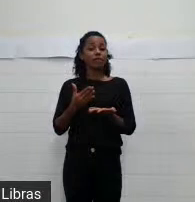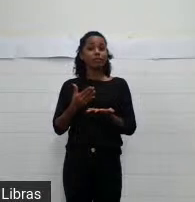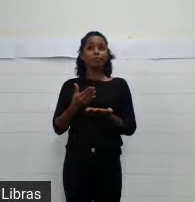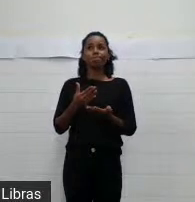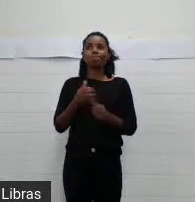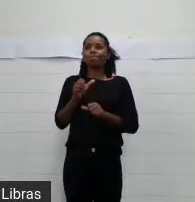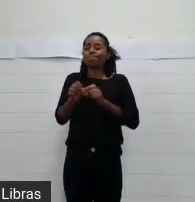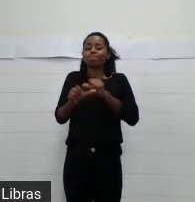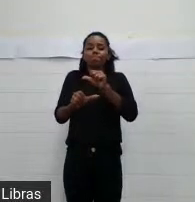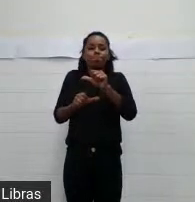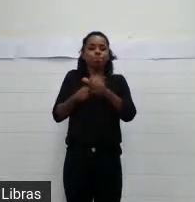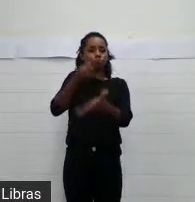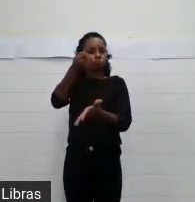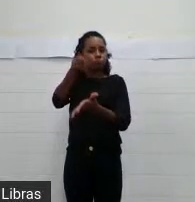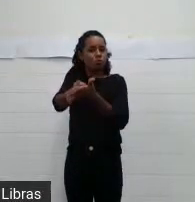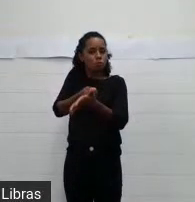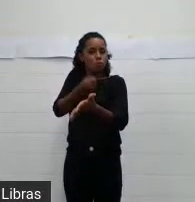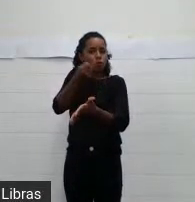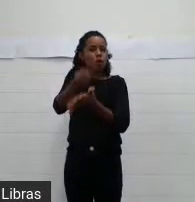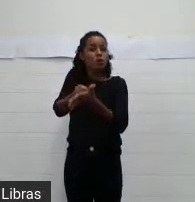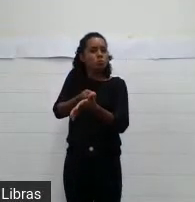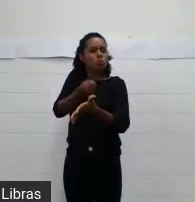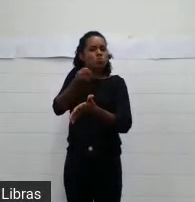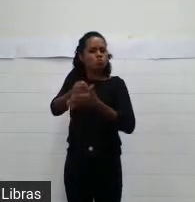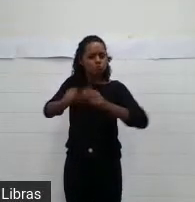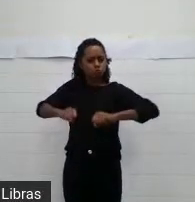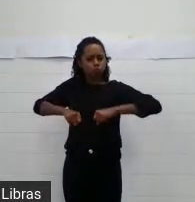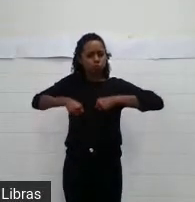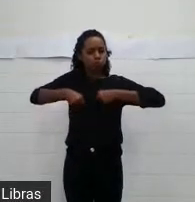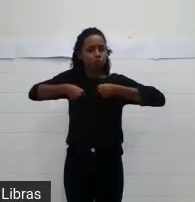que defendia, né?